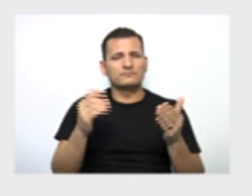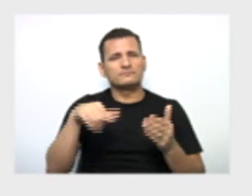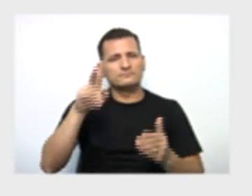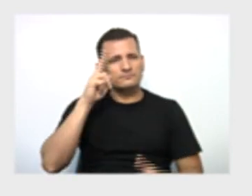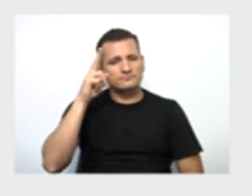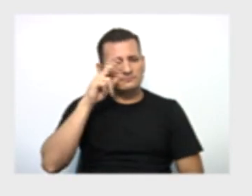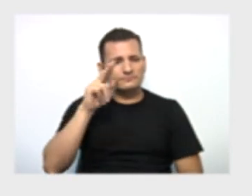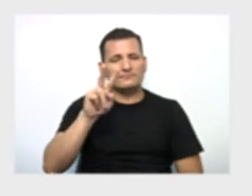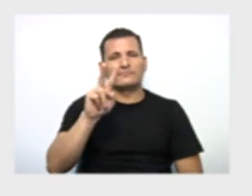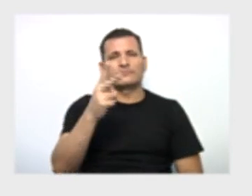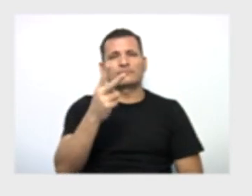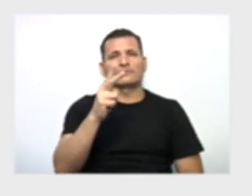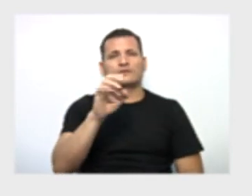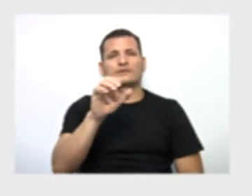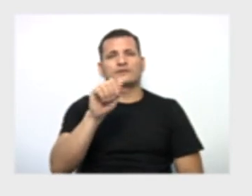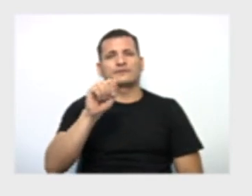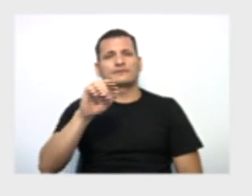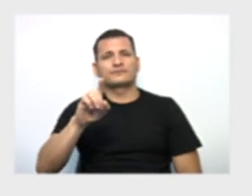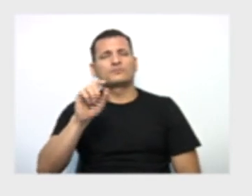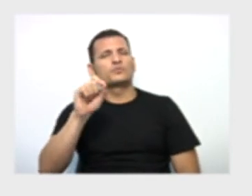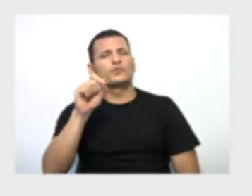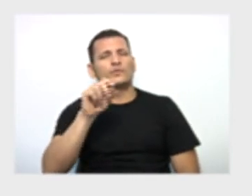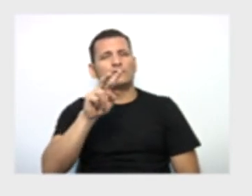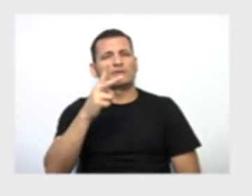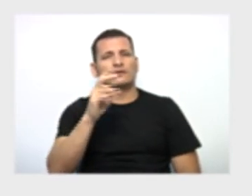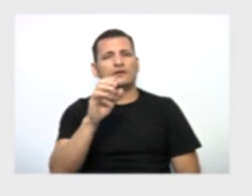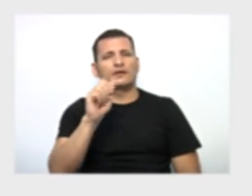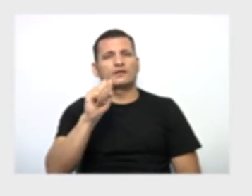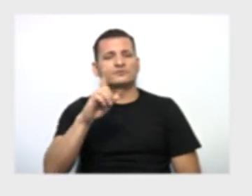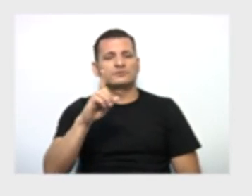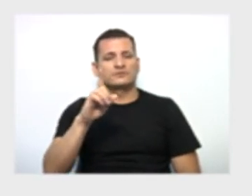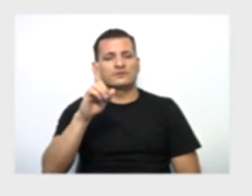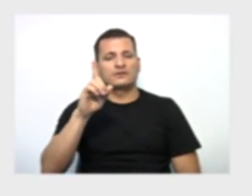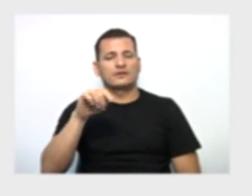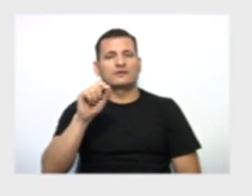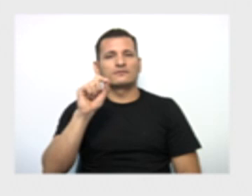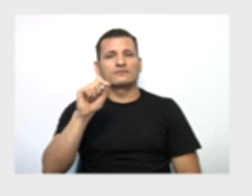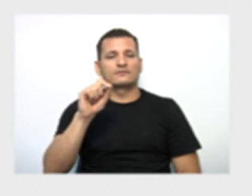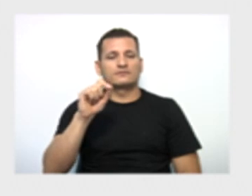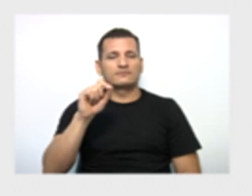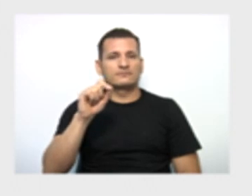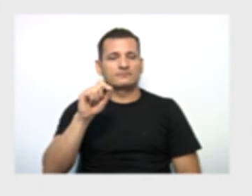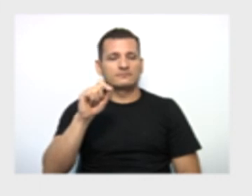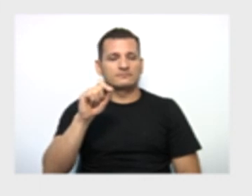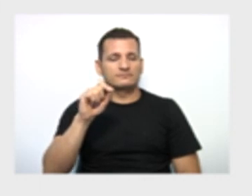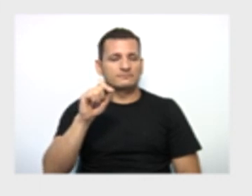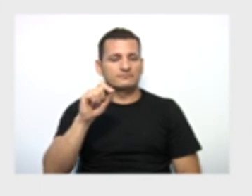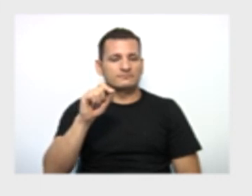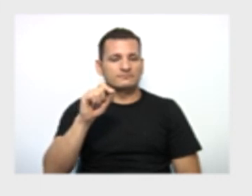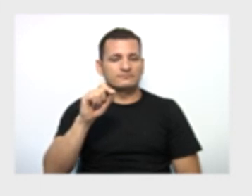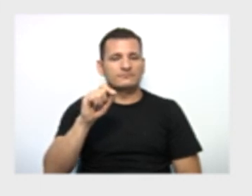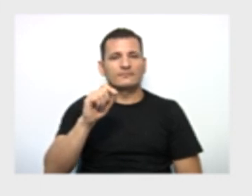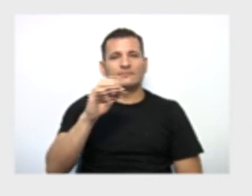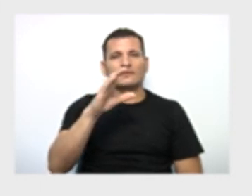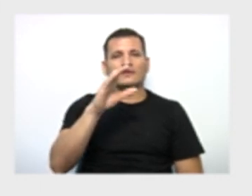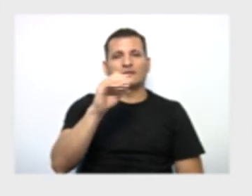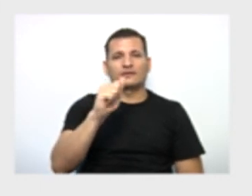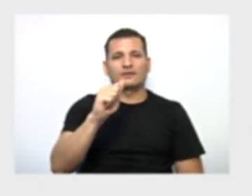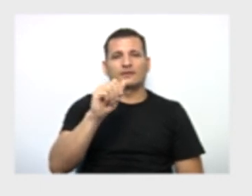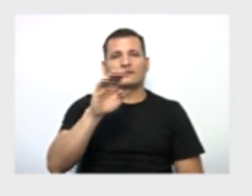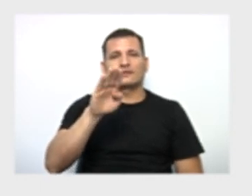lembra? Que é head. O que é head? É o nosso... Fala aí que eu estou ouvindo.